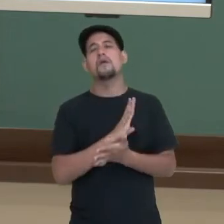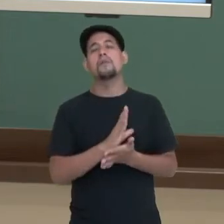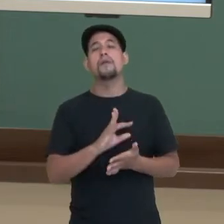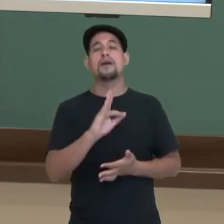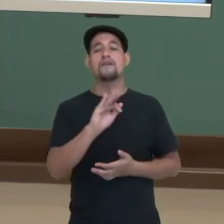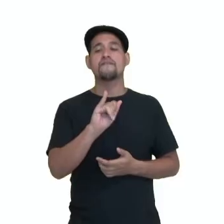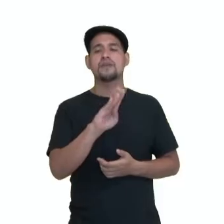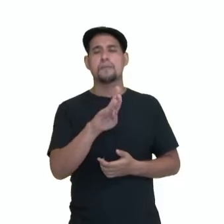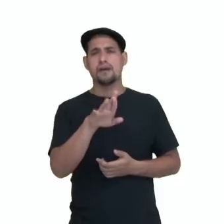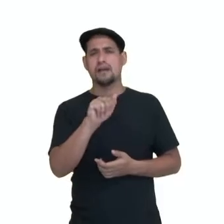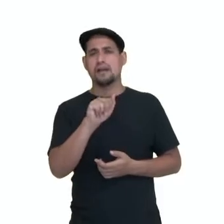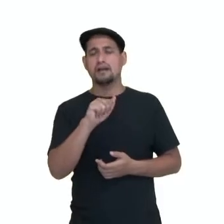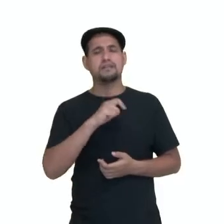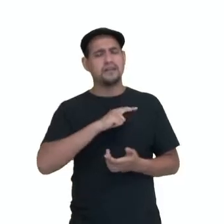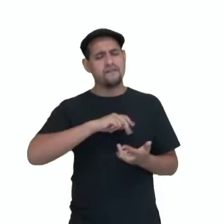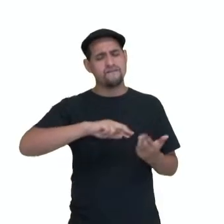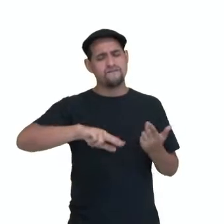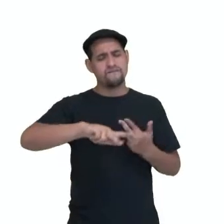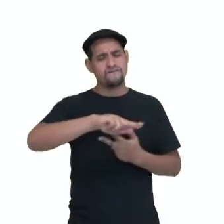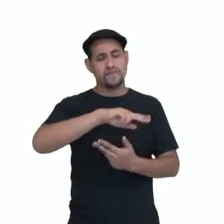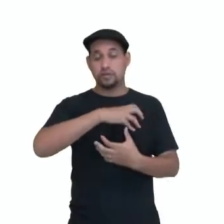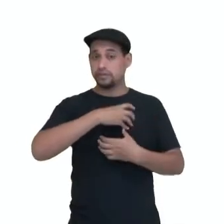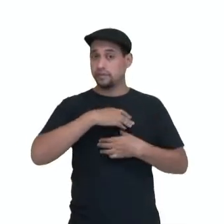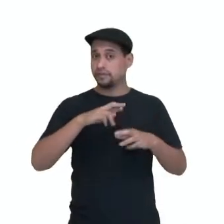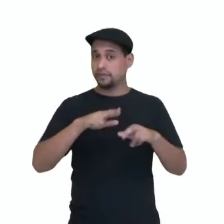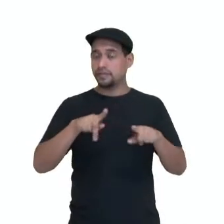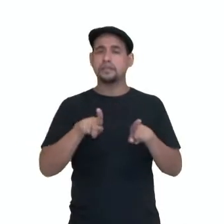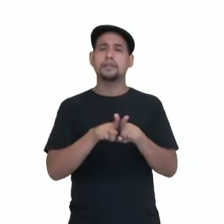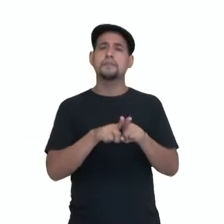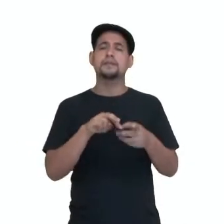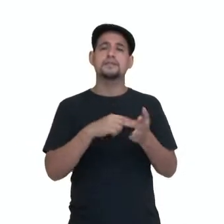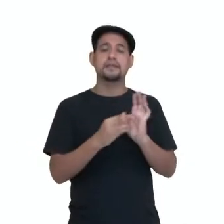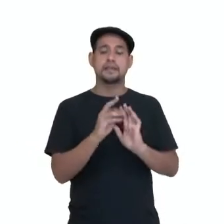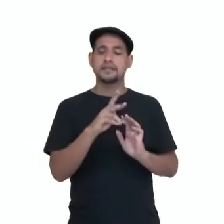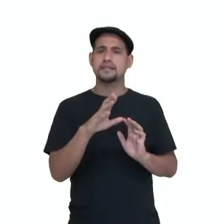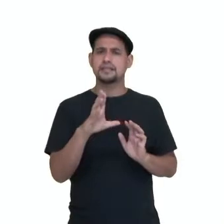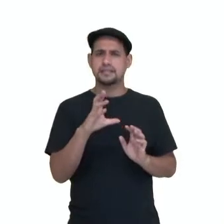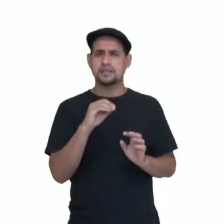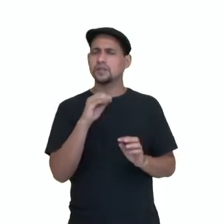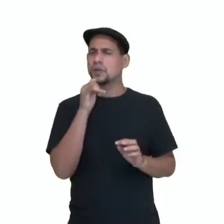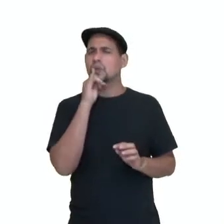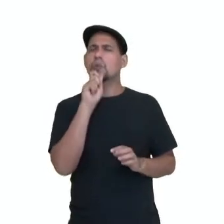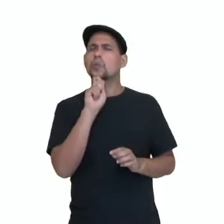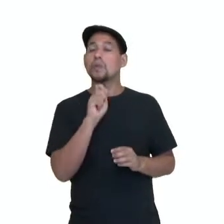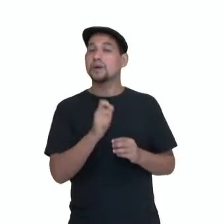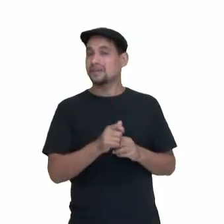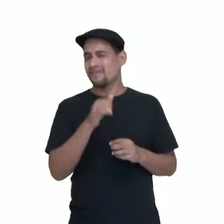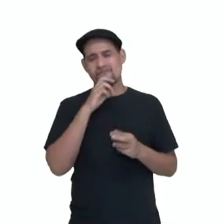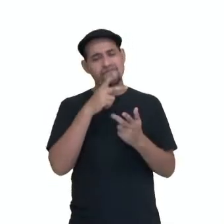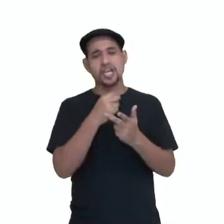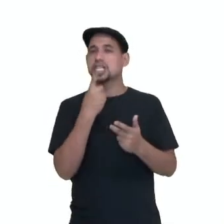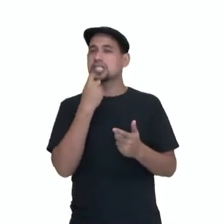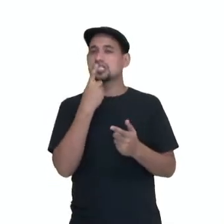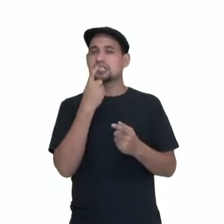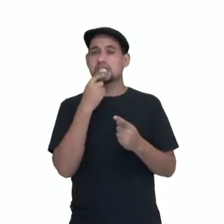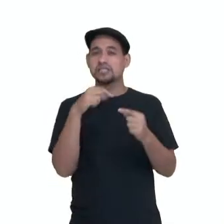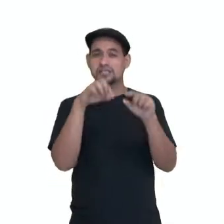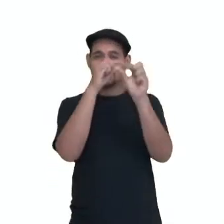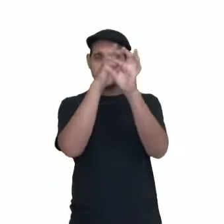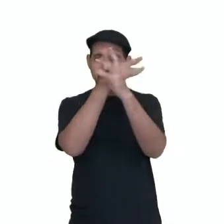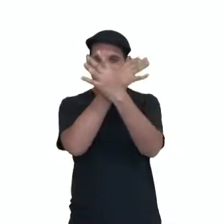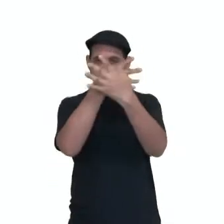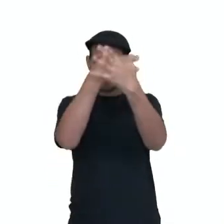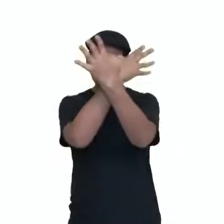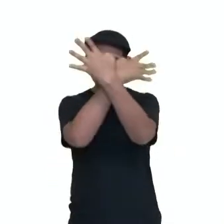As células têm várias formas e ele é um tecido que é vascularizado, ou seja, passa os vasos sanguíneos e ele